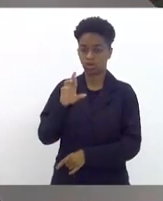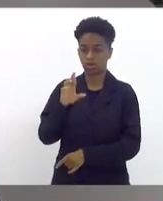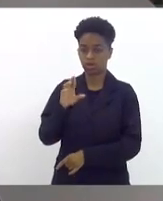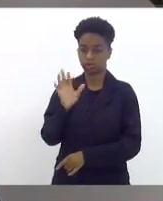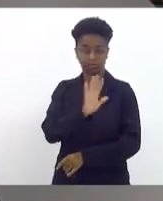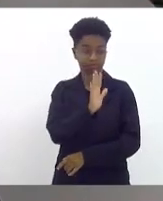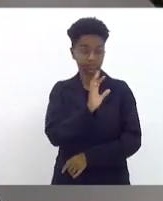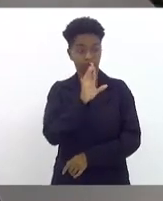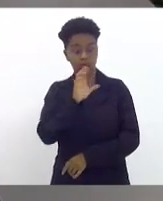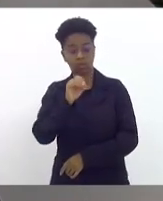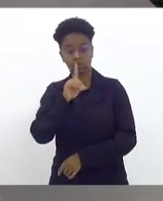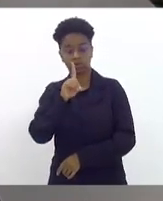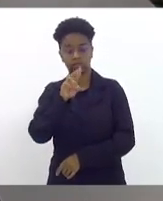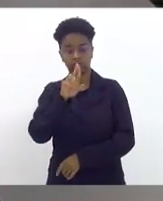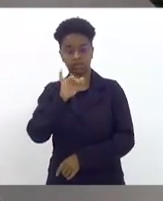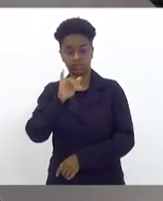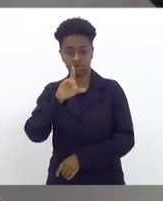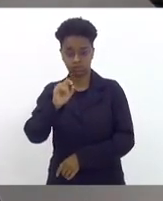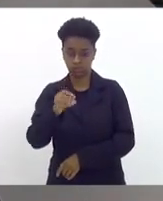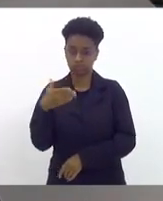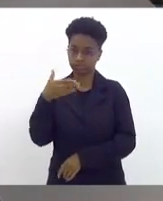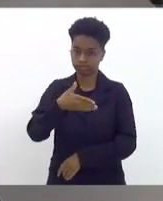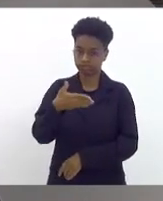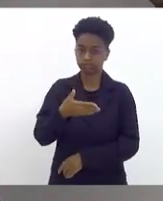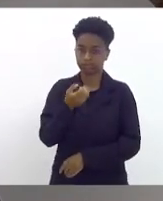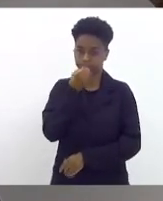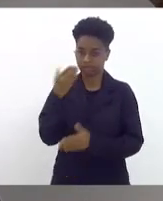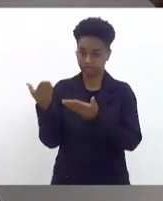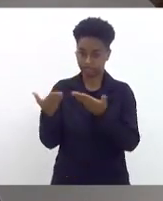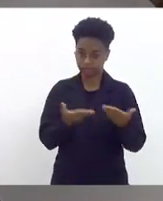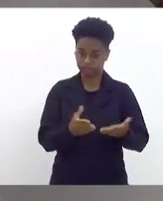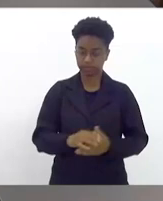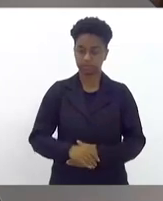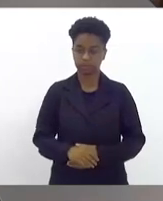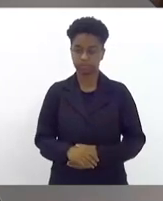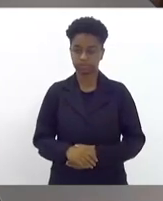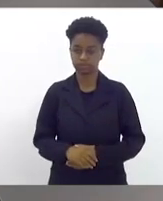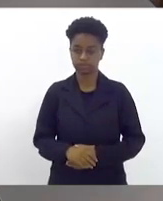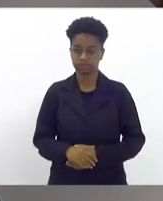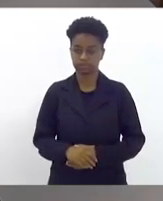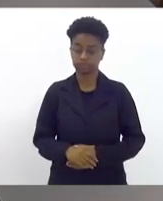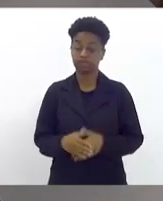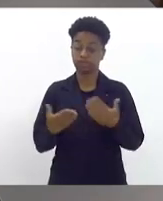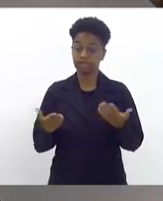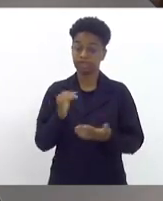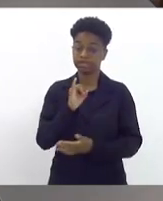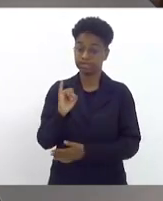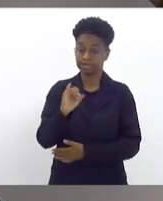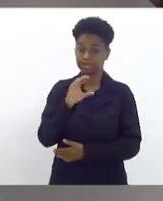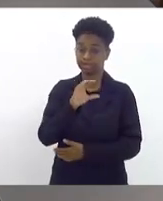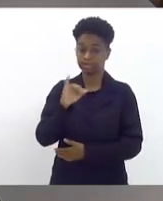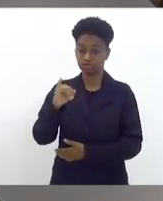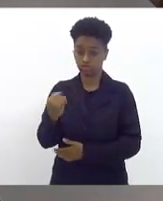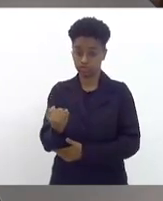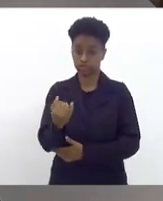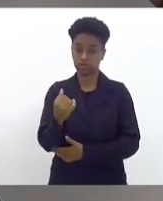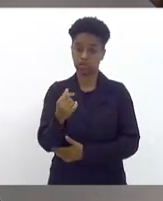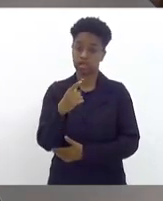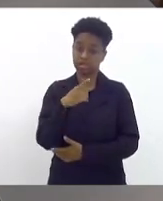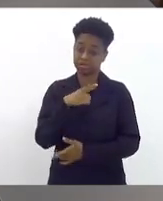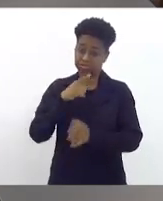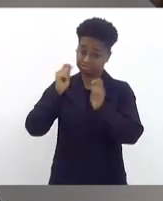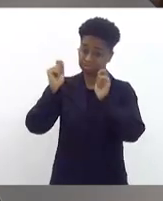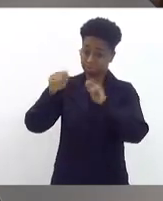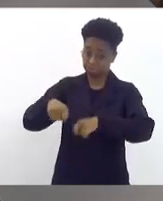bem-vindo Presidente uma honra ter vossa excelência conosco vem para cá então se a ccj tem a competência para